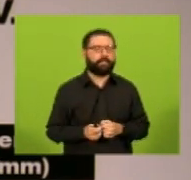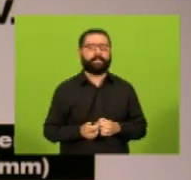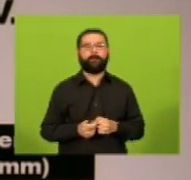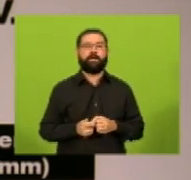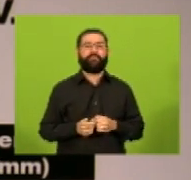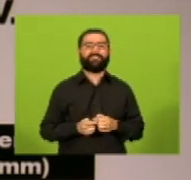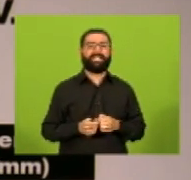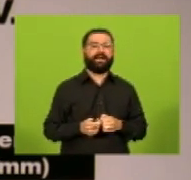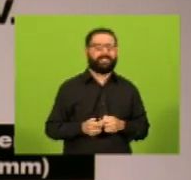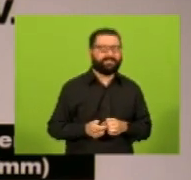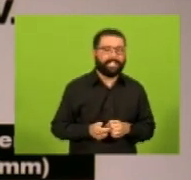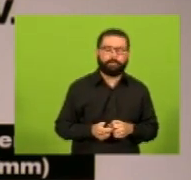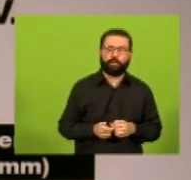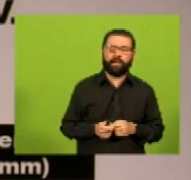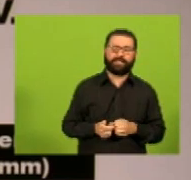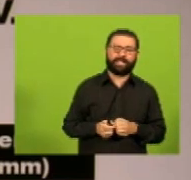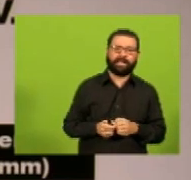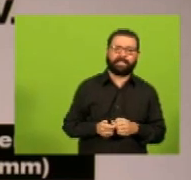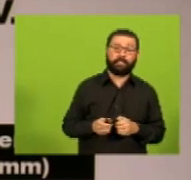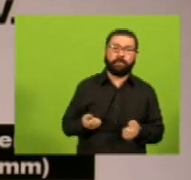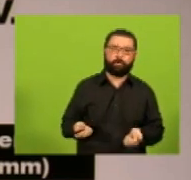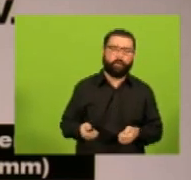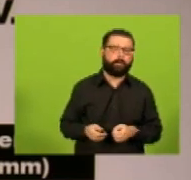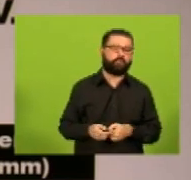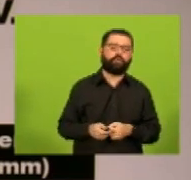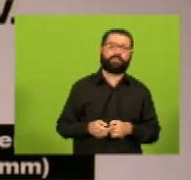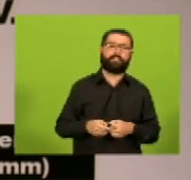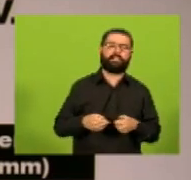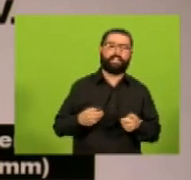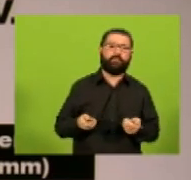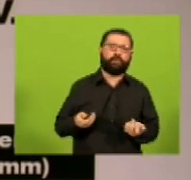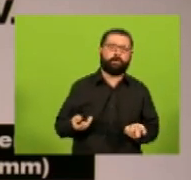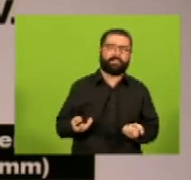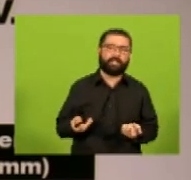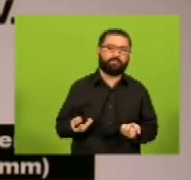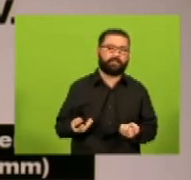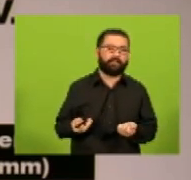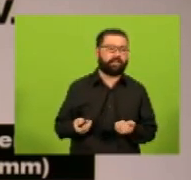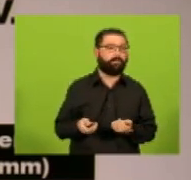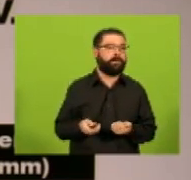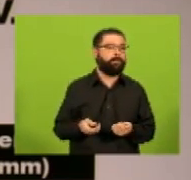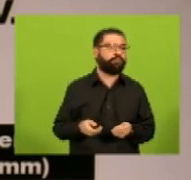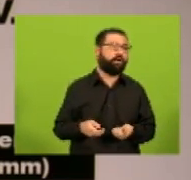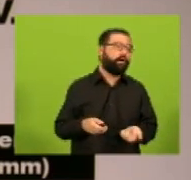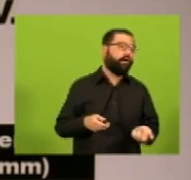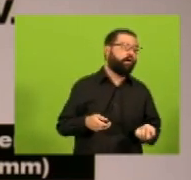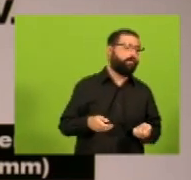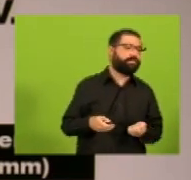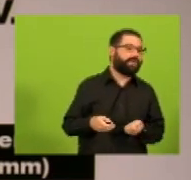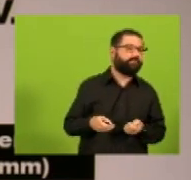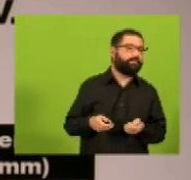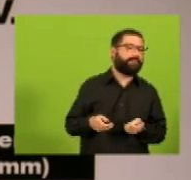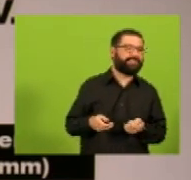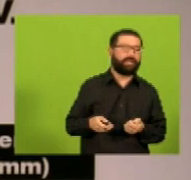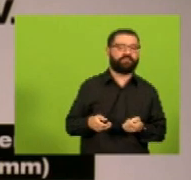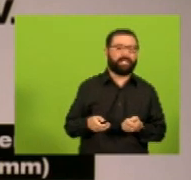menor ainda, vai ser 177 micrômetros, ou seja, 0,177 milímetros,